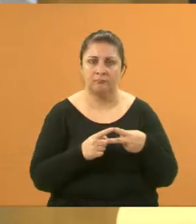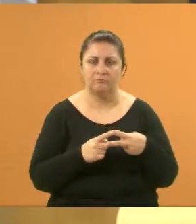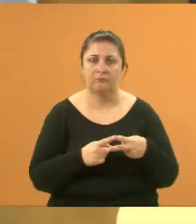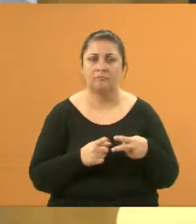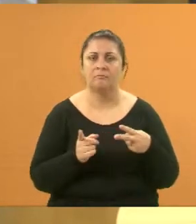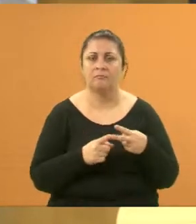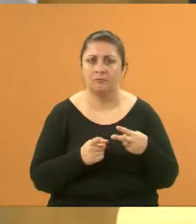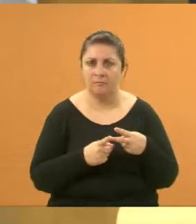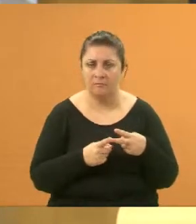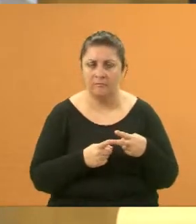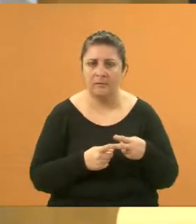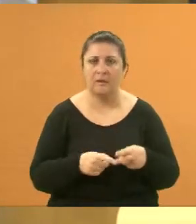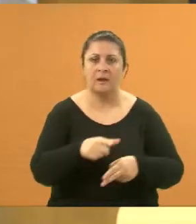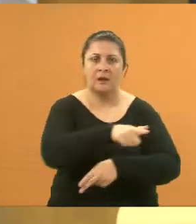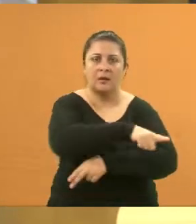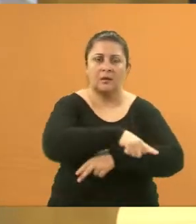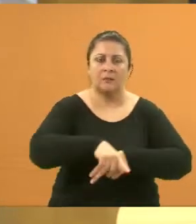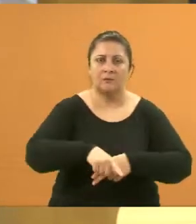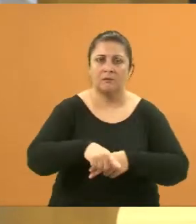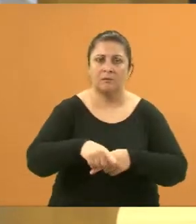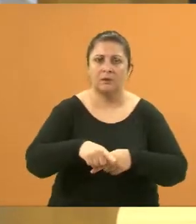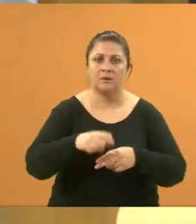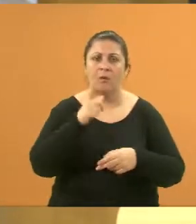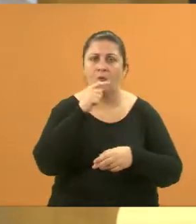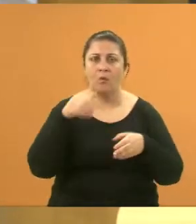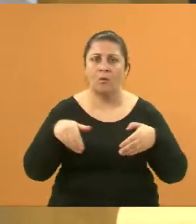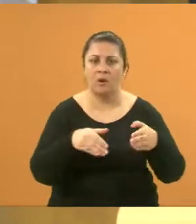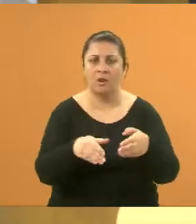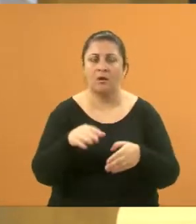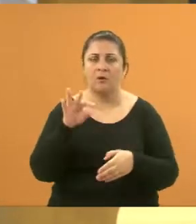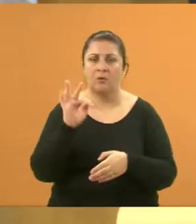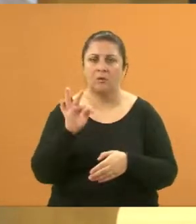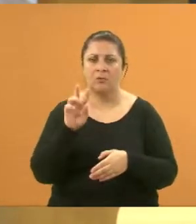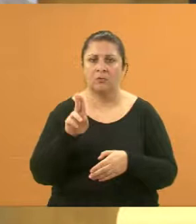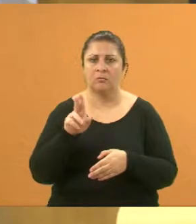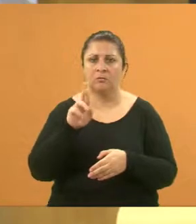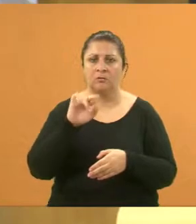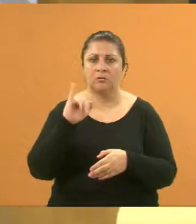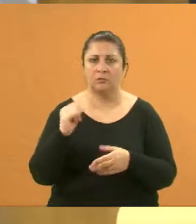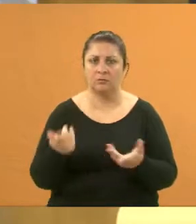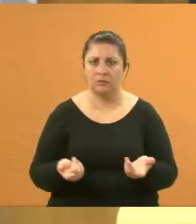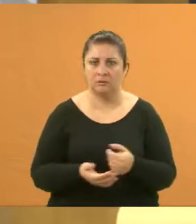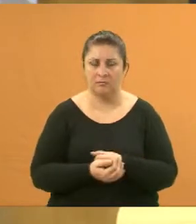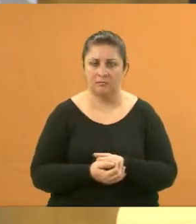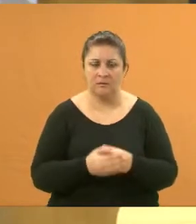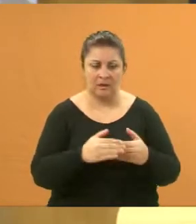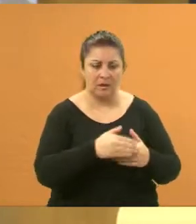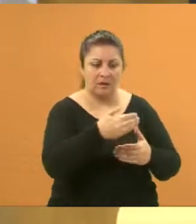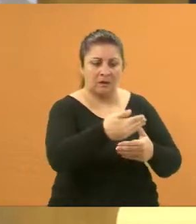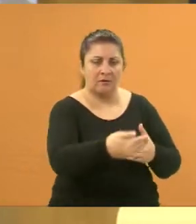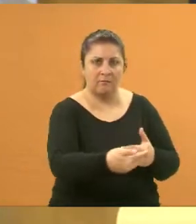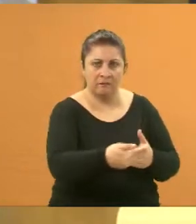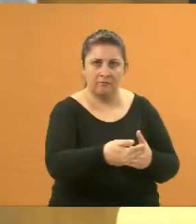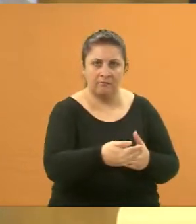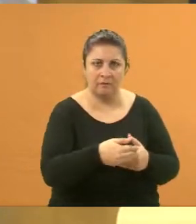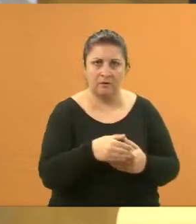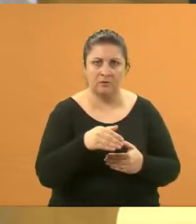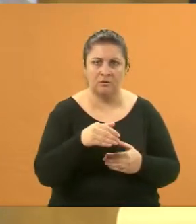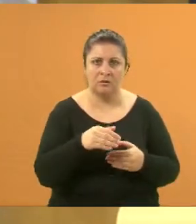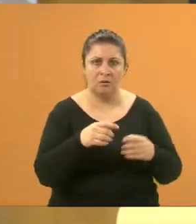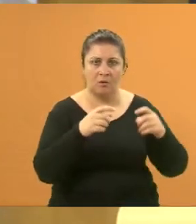limpeza e capina do córrego do Turi. O Turi na frente do UPA Dr. Telmo está uma